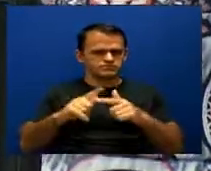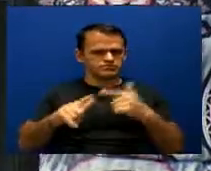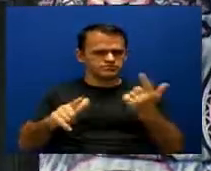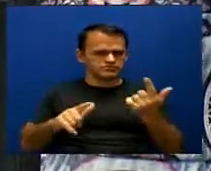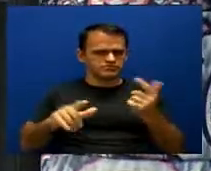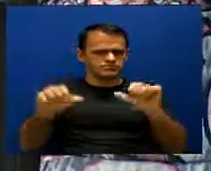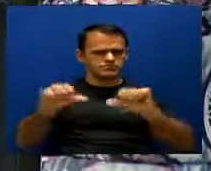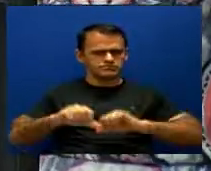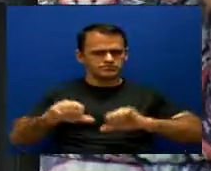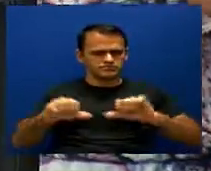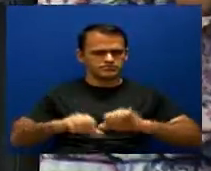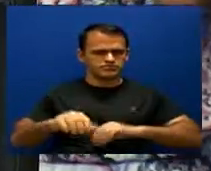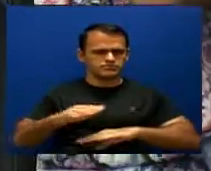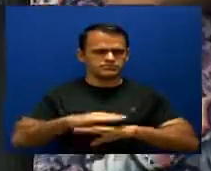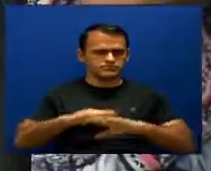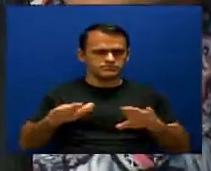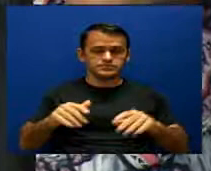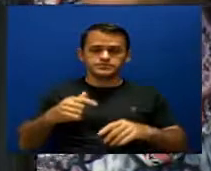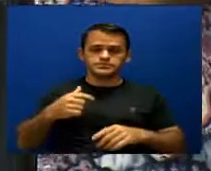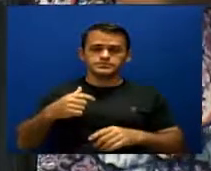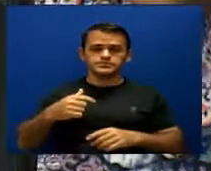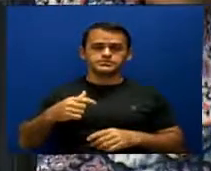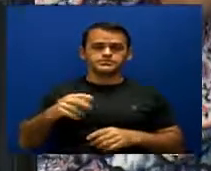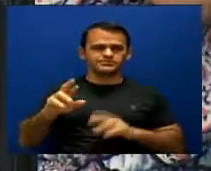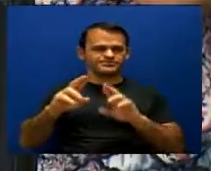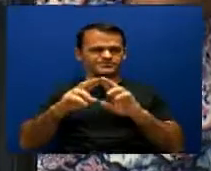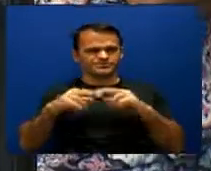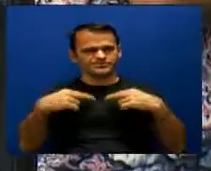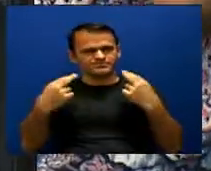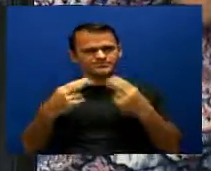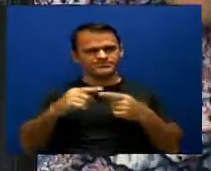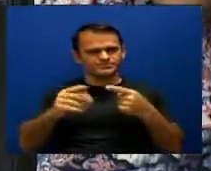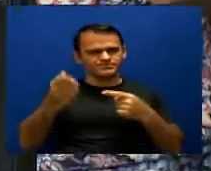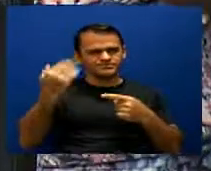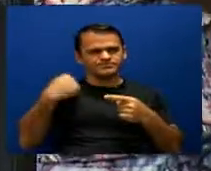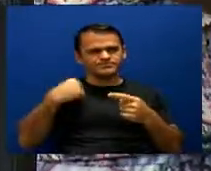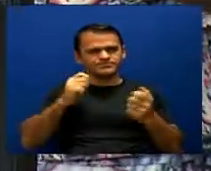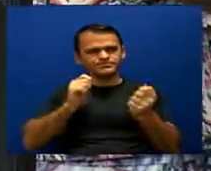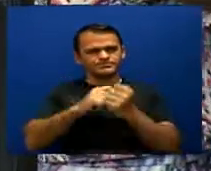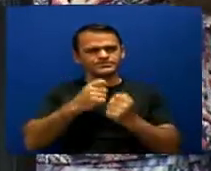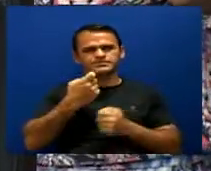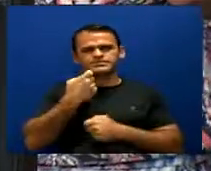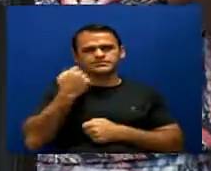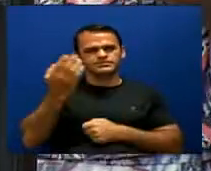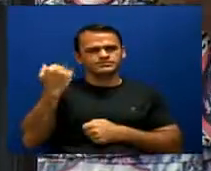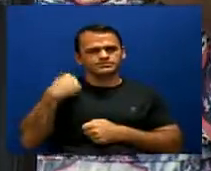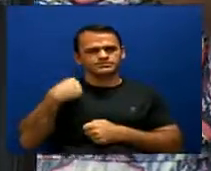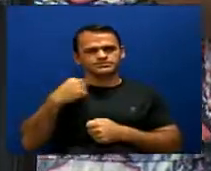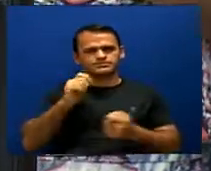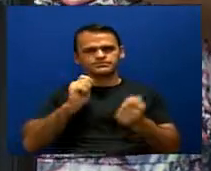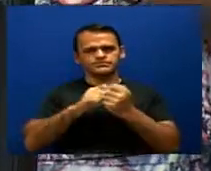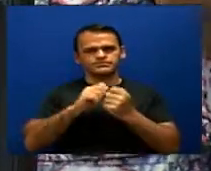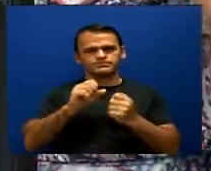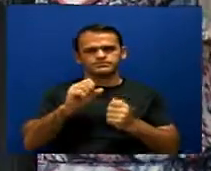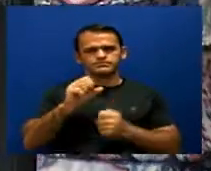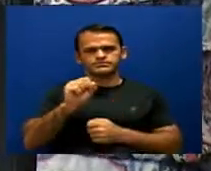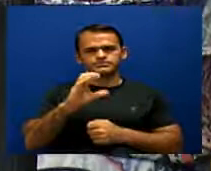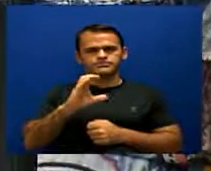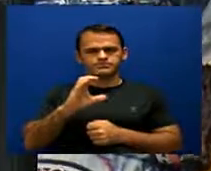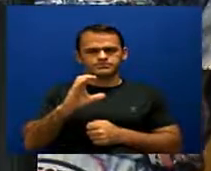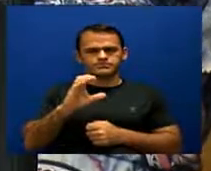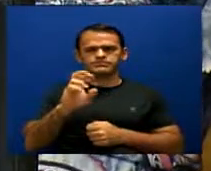Sorocaba, infelizmente. Eu estive, após aquela reunião com o senhor na semana passada, que foi na sexta-feira, na Santa Casa,